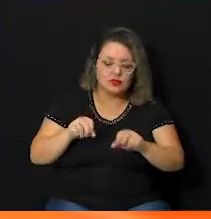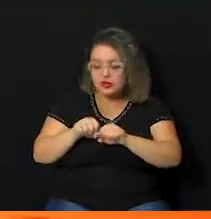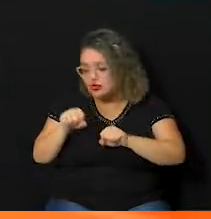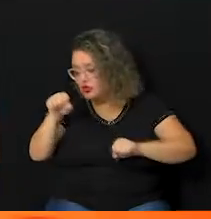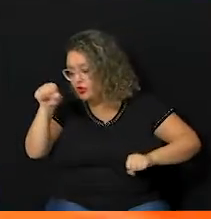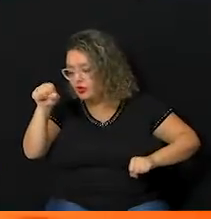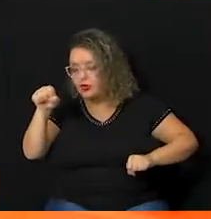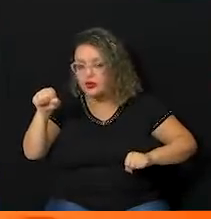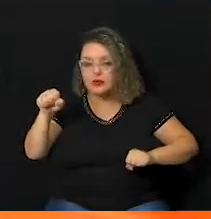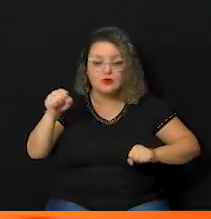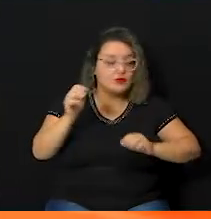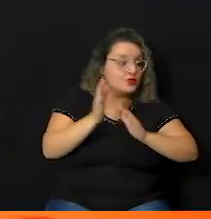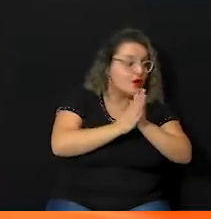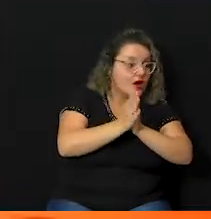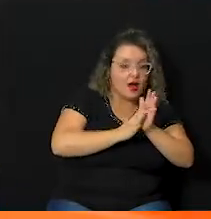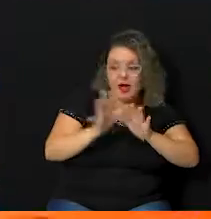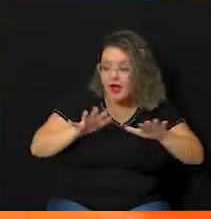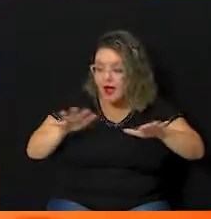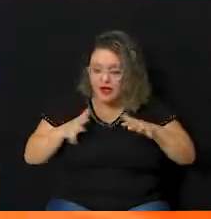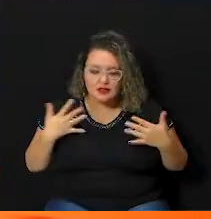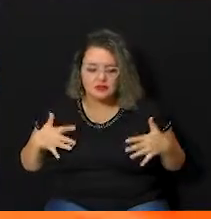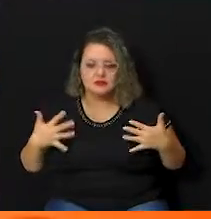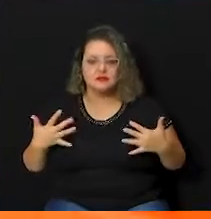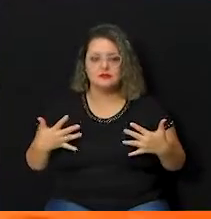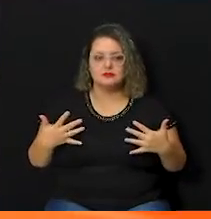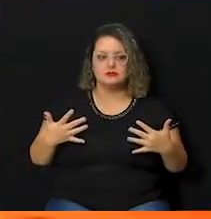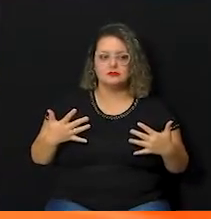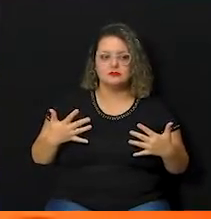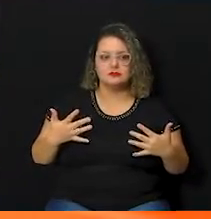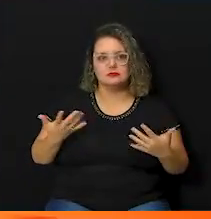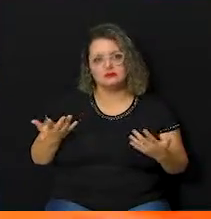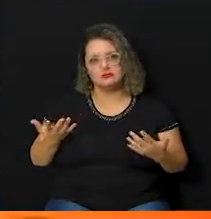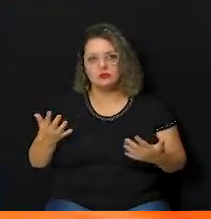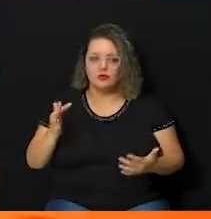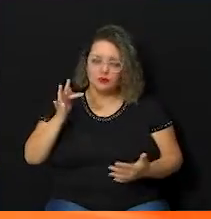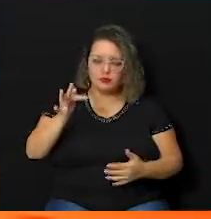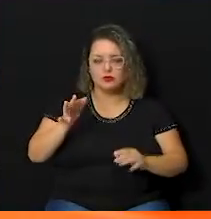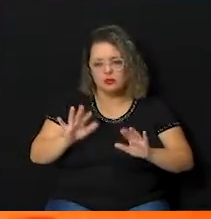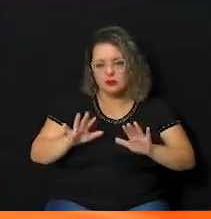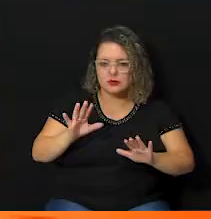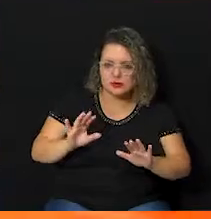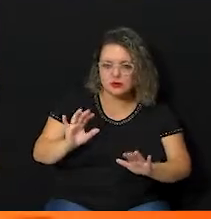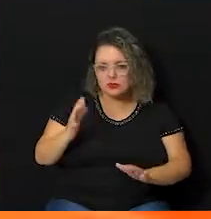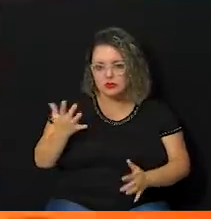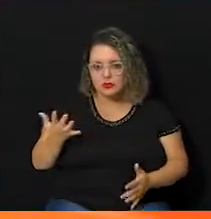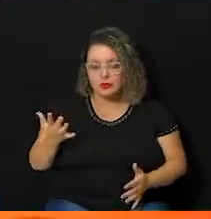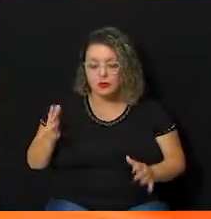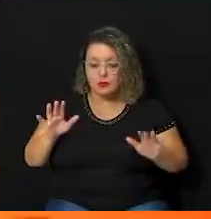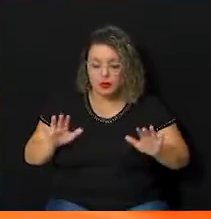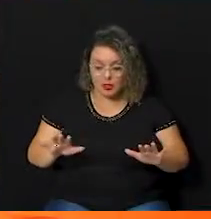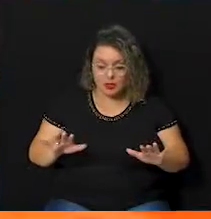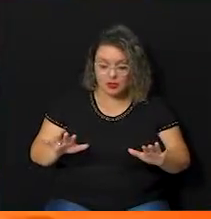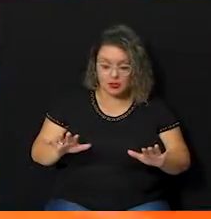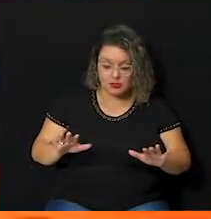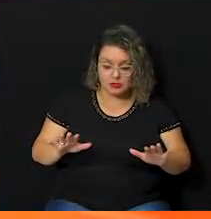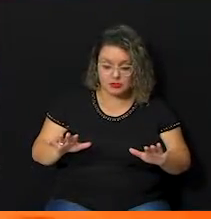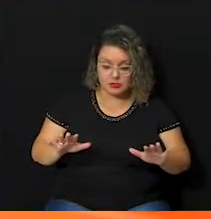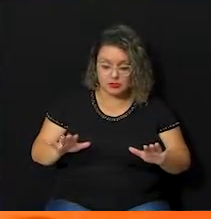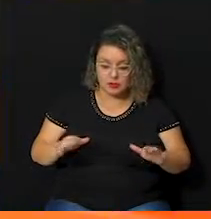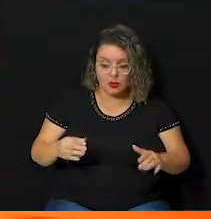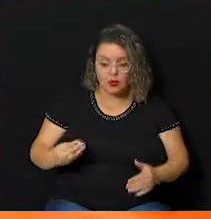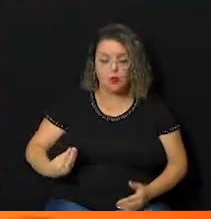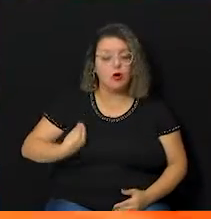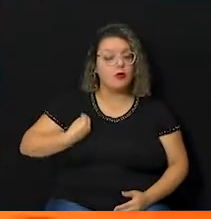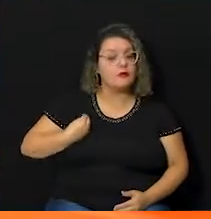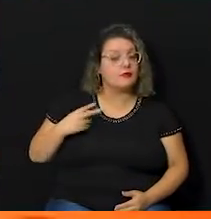aventura, que eu adoro, eu não tenho nenhum problema, pretendo fazer isso em algum momento. E outra é você tentar passar uma